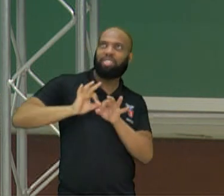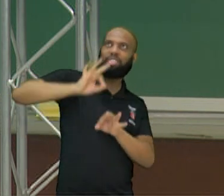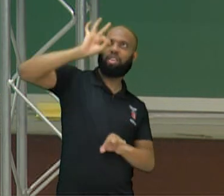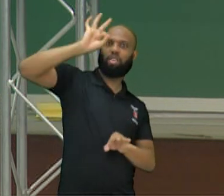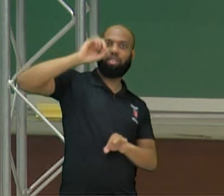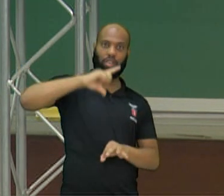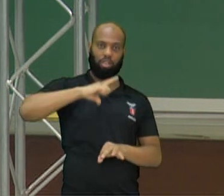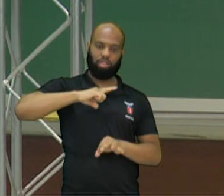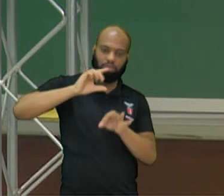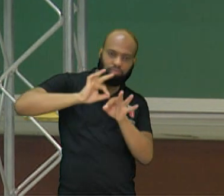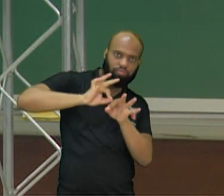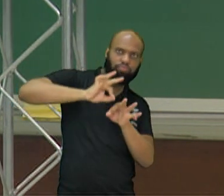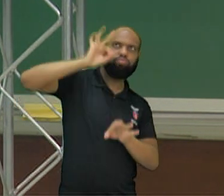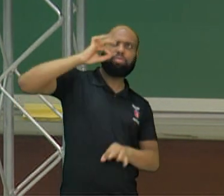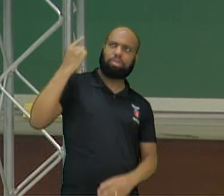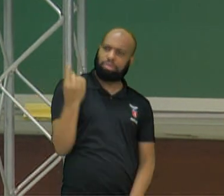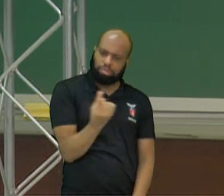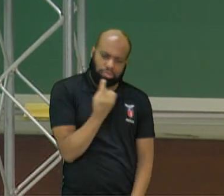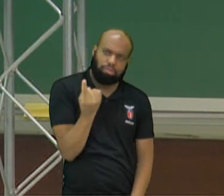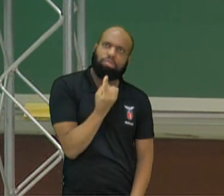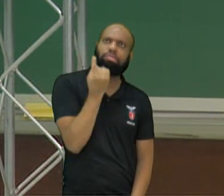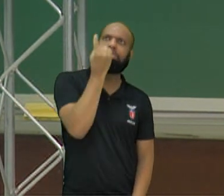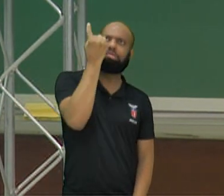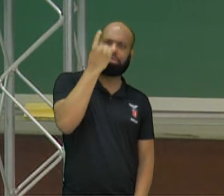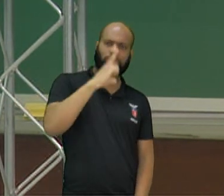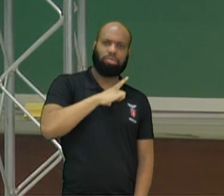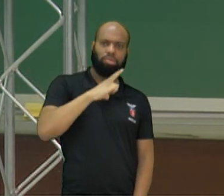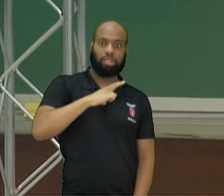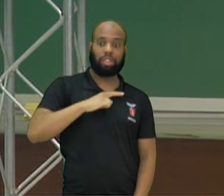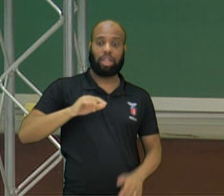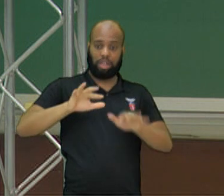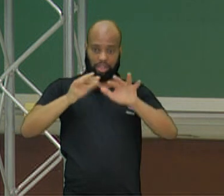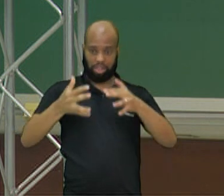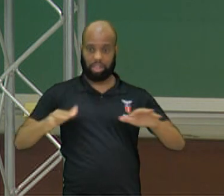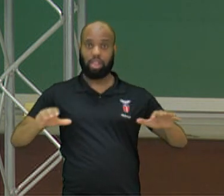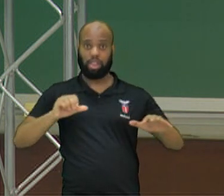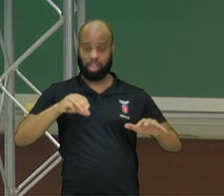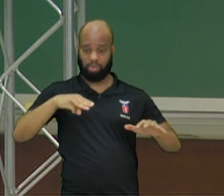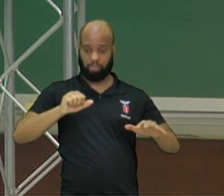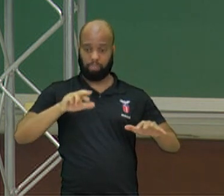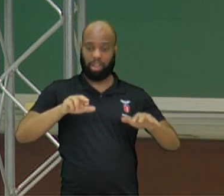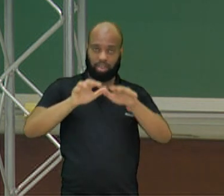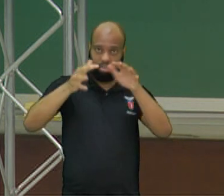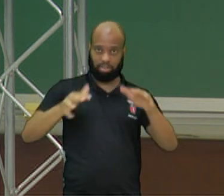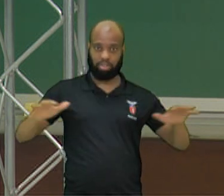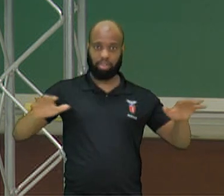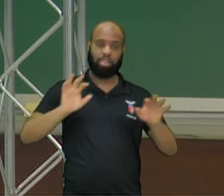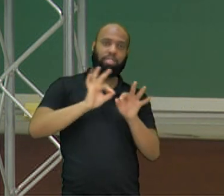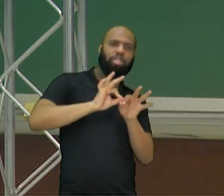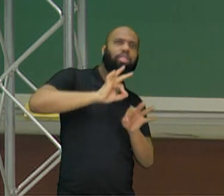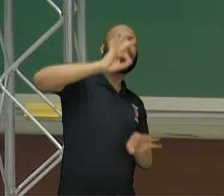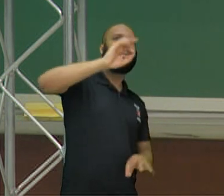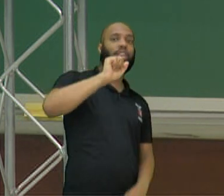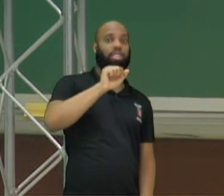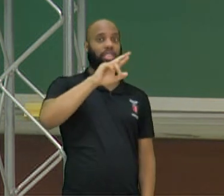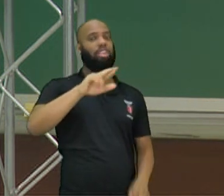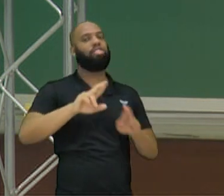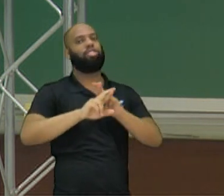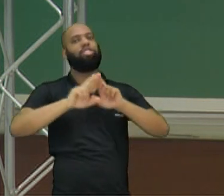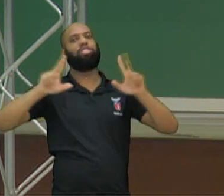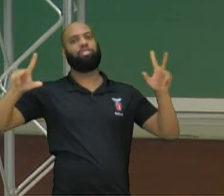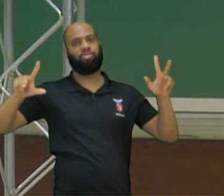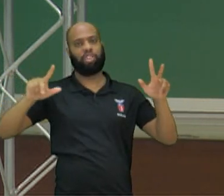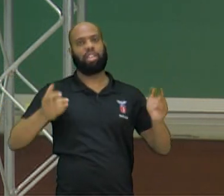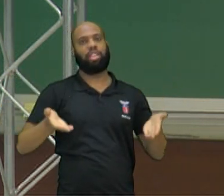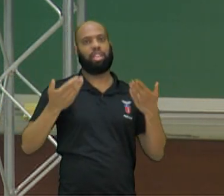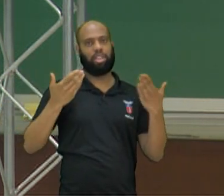áreas com elevação em relação ao nível do mar bastante alta, o ar se torna rarefeito. E em função do ar se